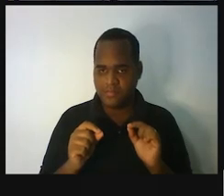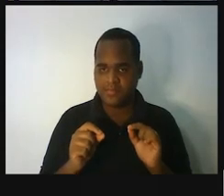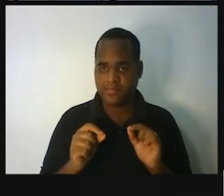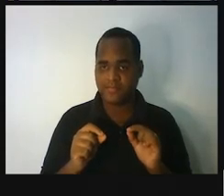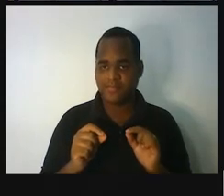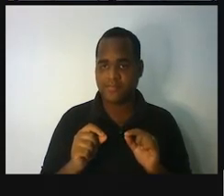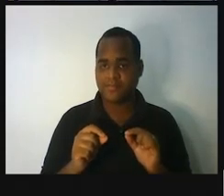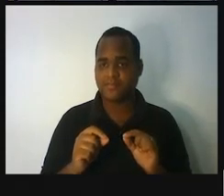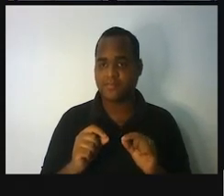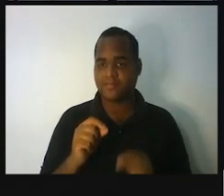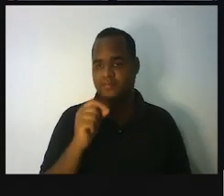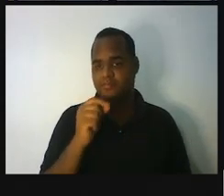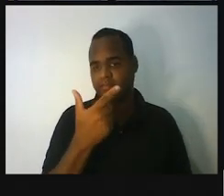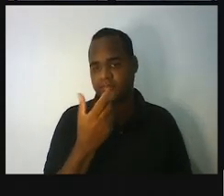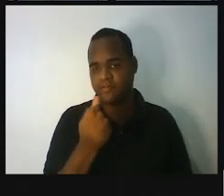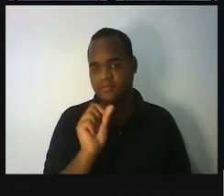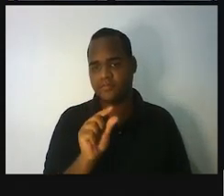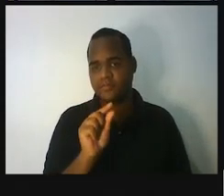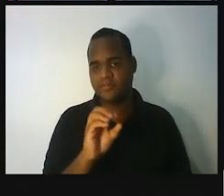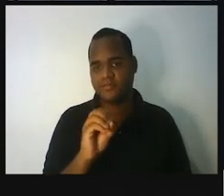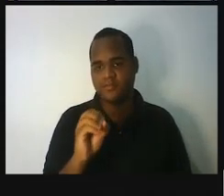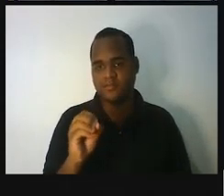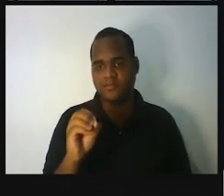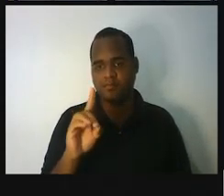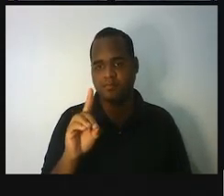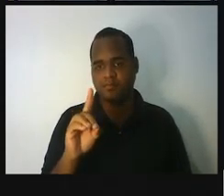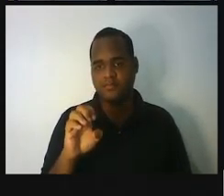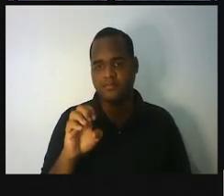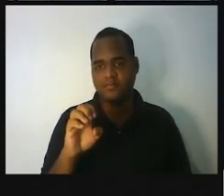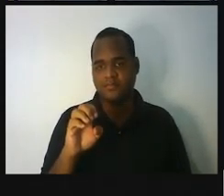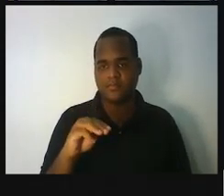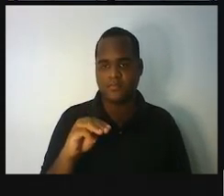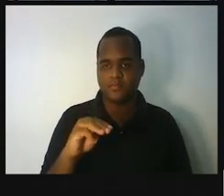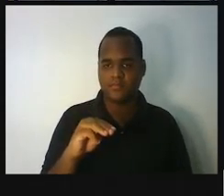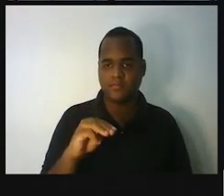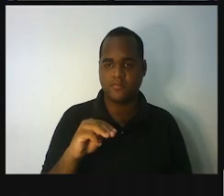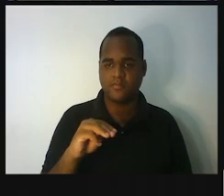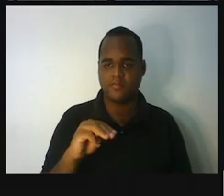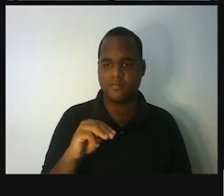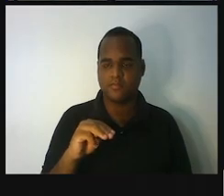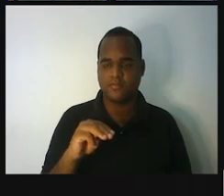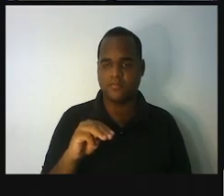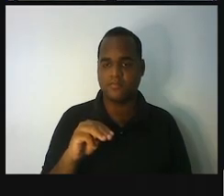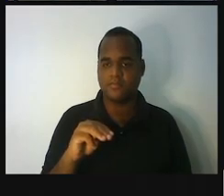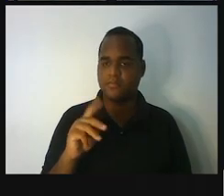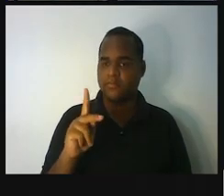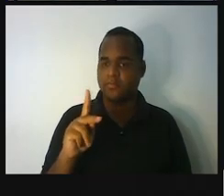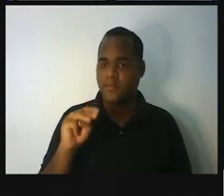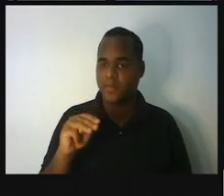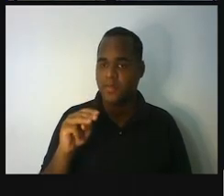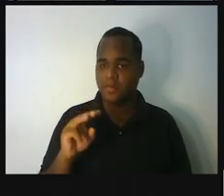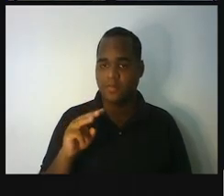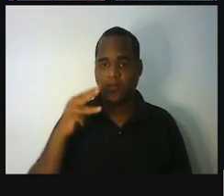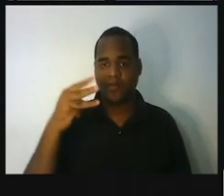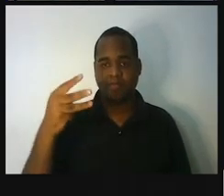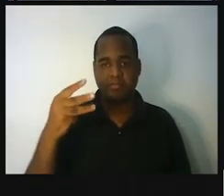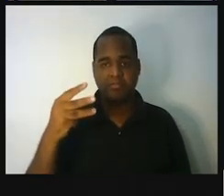26 mil decâmetros cúbicos, 0,026 quilômetros